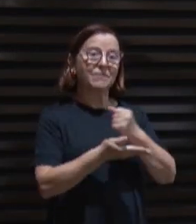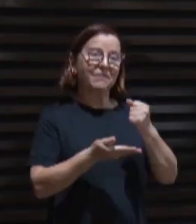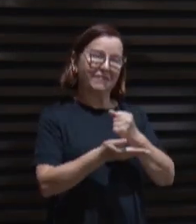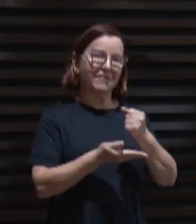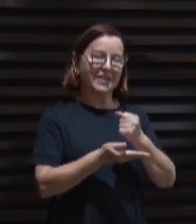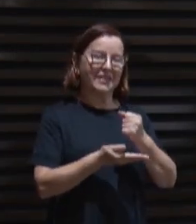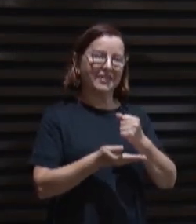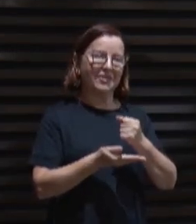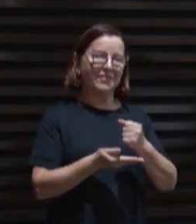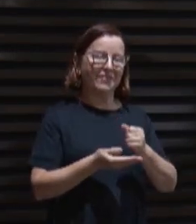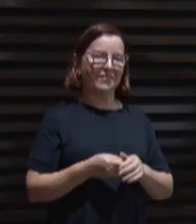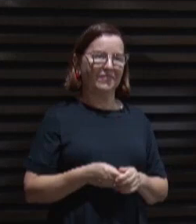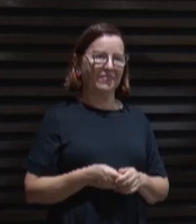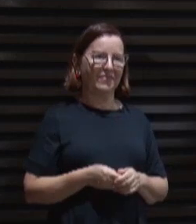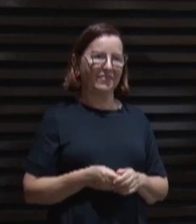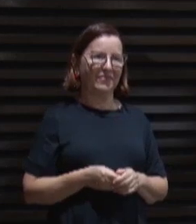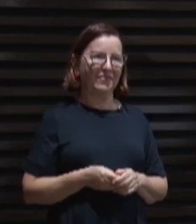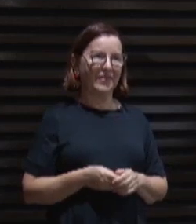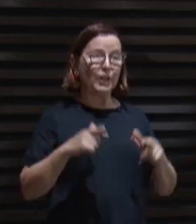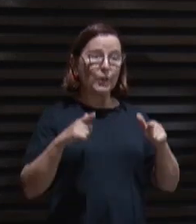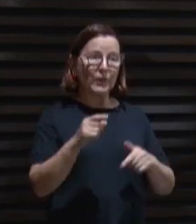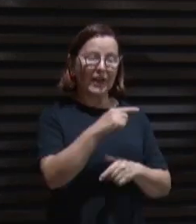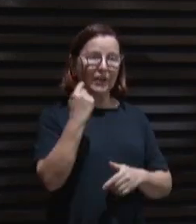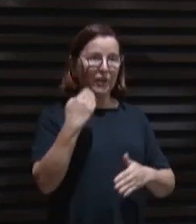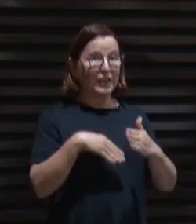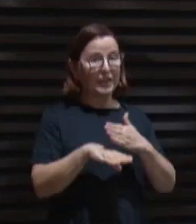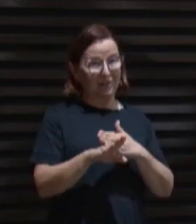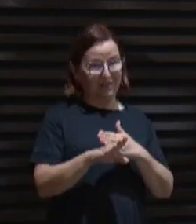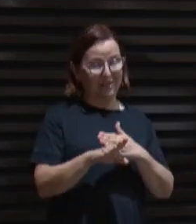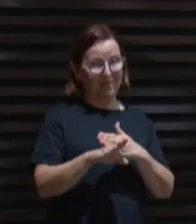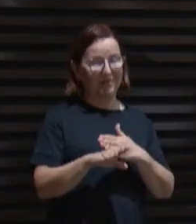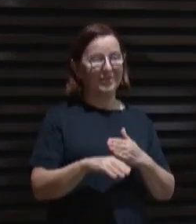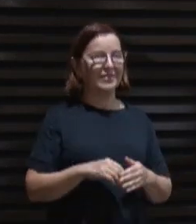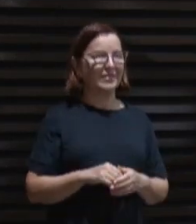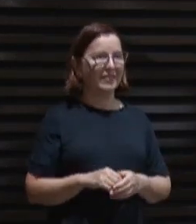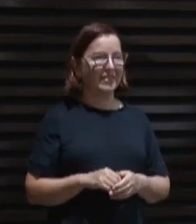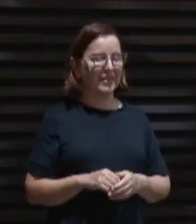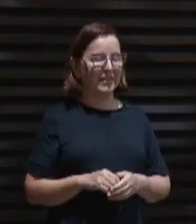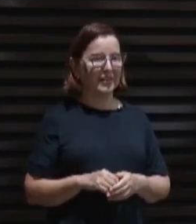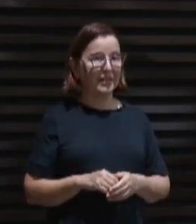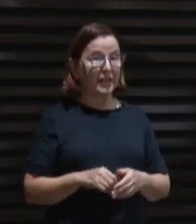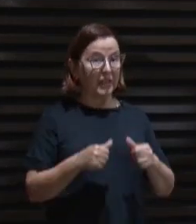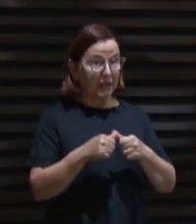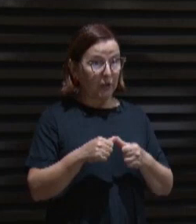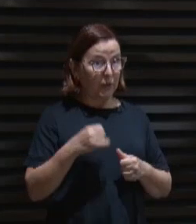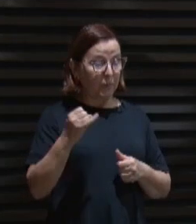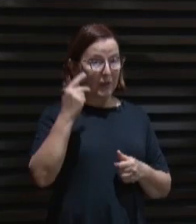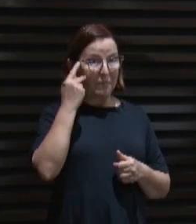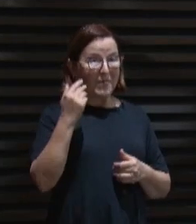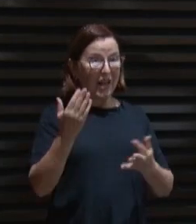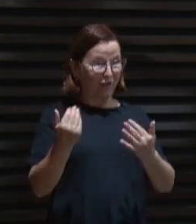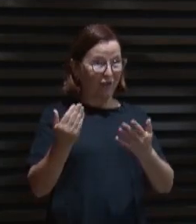Que ambiente nós estamos frequentando? E aqui vai uma palavra para os nossos jovens universitários